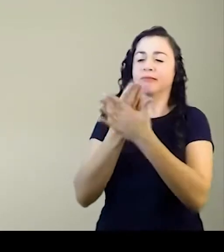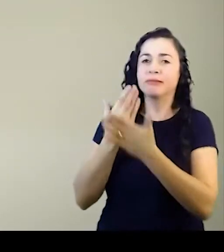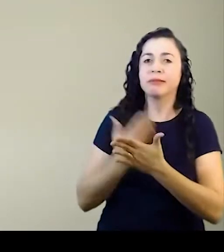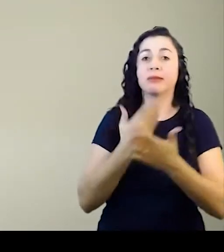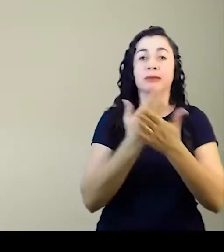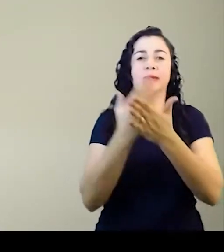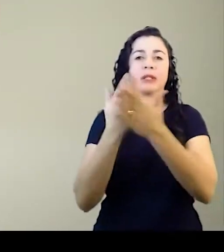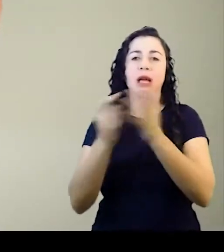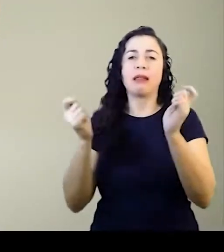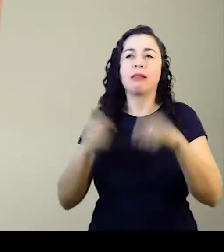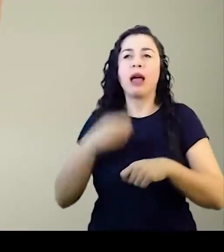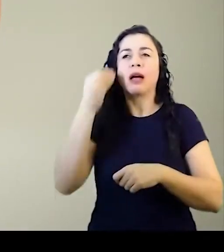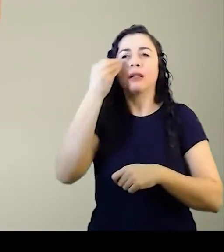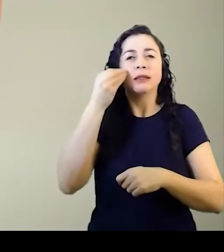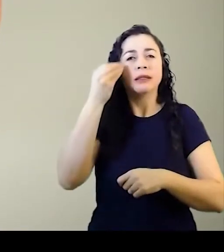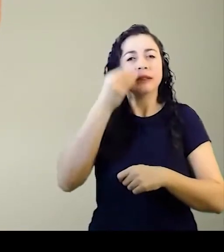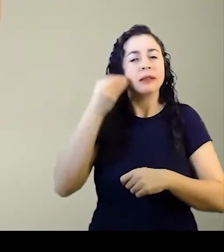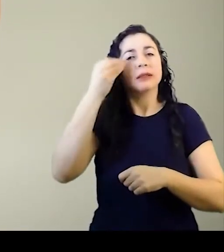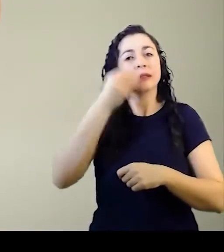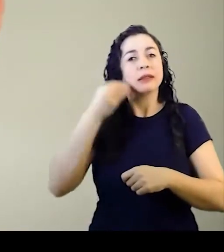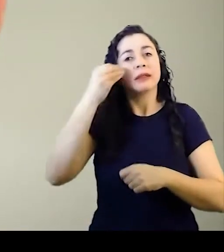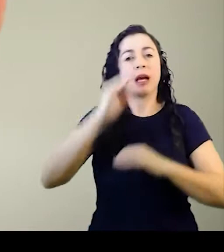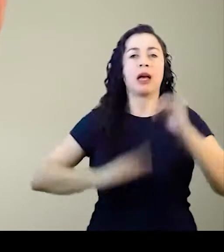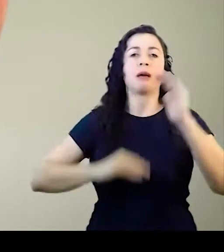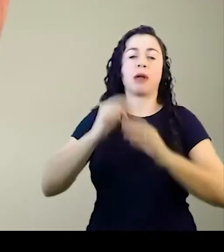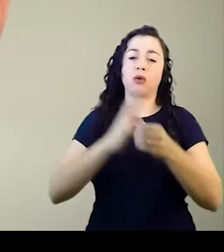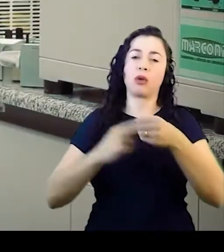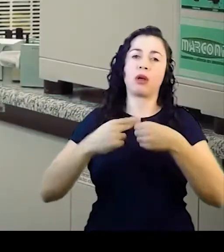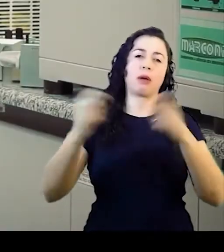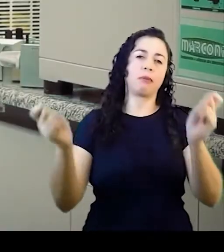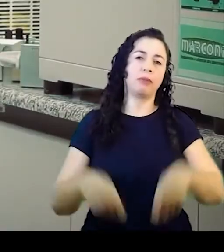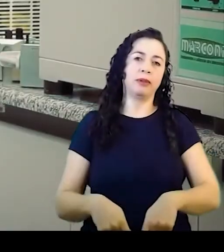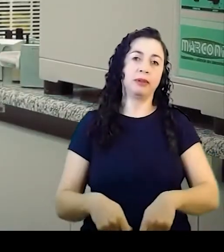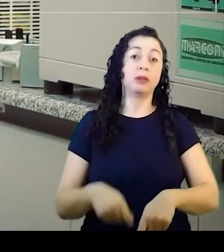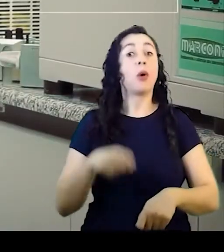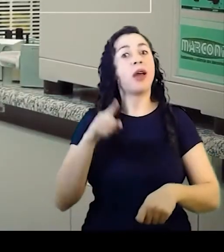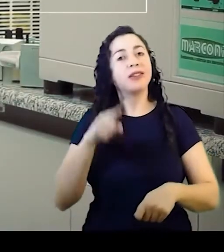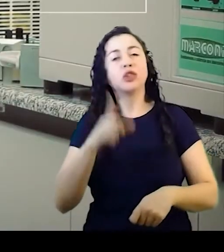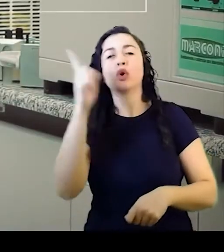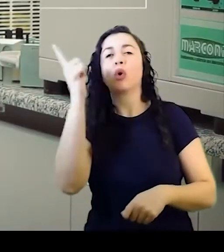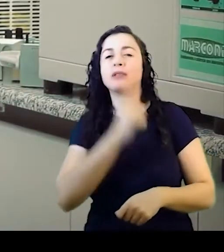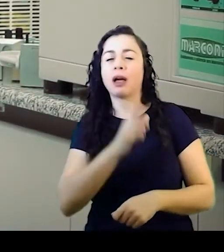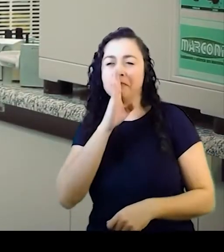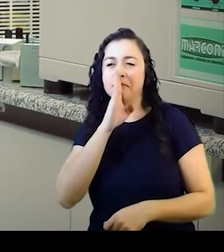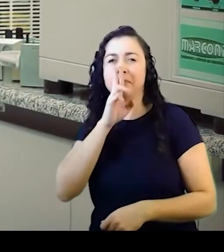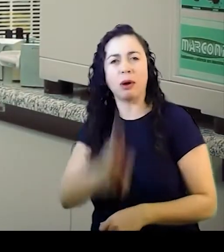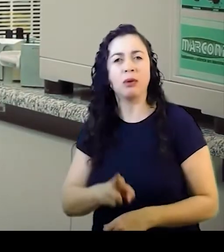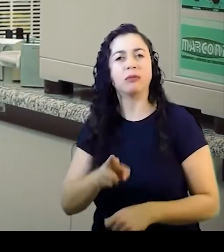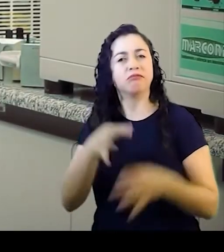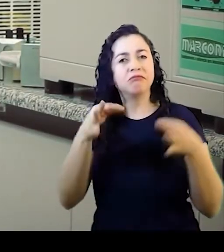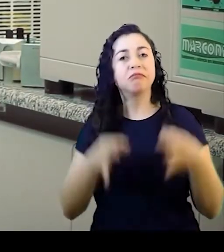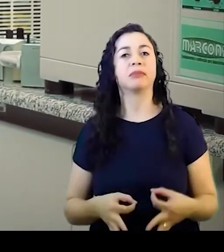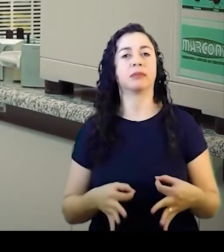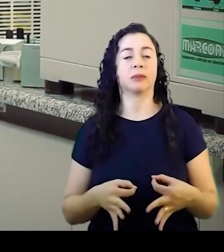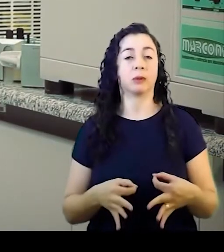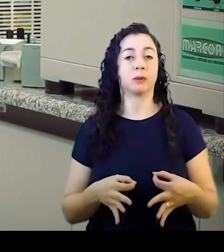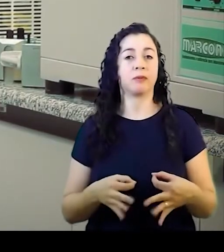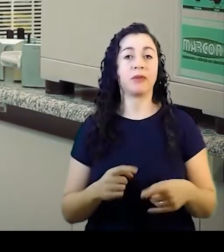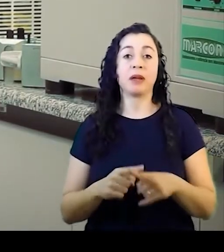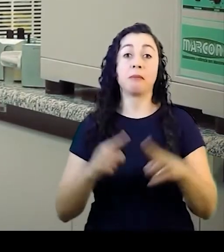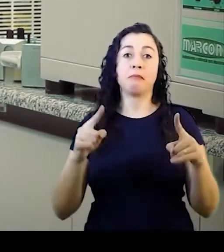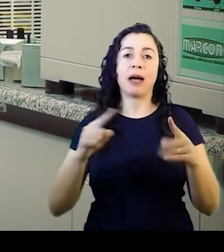poder de fazer os ensaios diretamente com o vírus. Então, isso dá pra gente um potencial de assertividade muito grande. Agora,